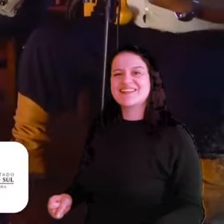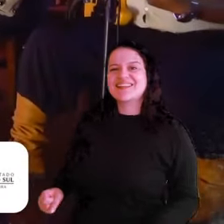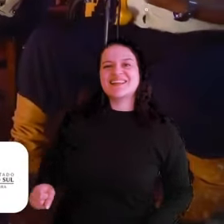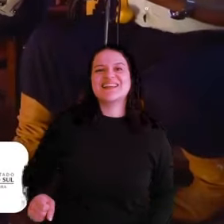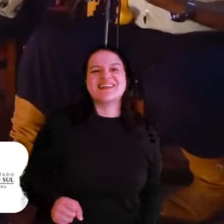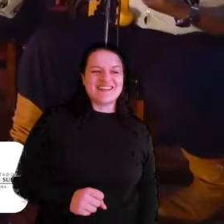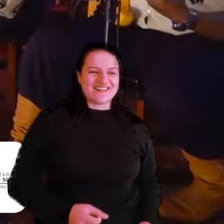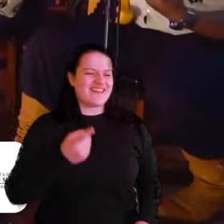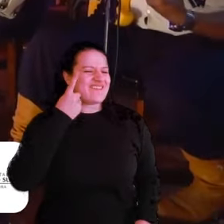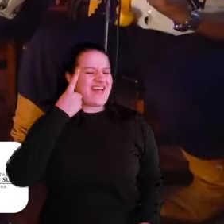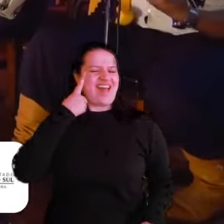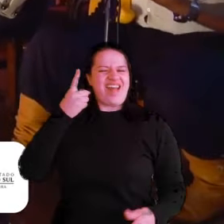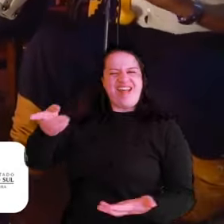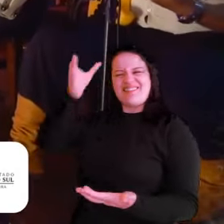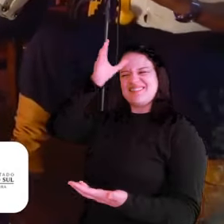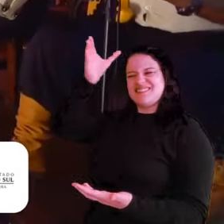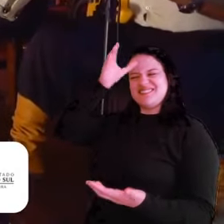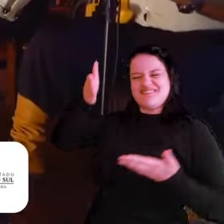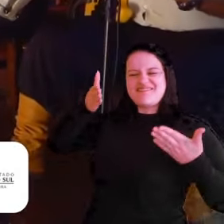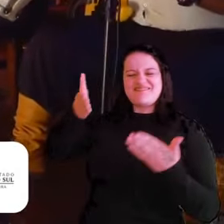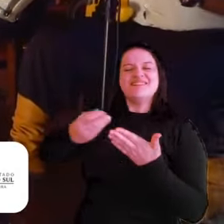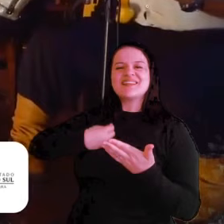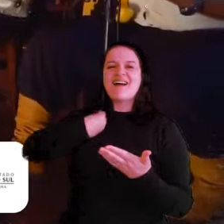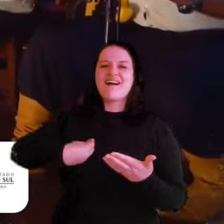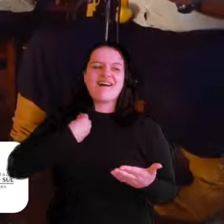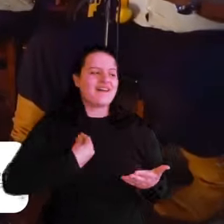Fala, Juju! Oi, tio Evandro, vem assando aquela